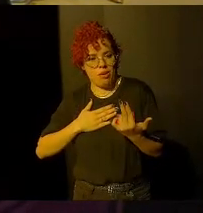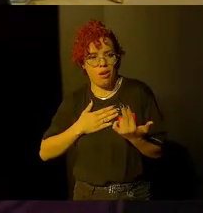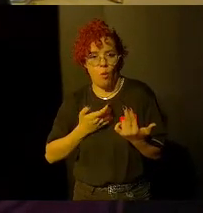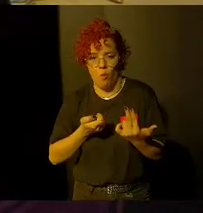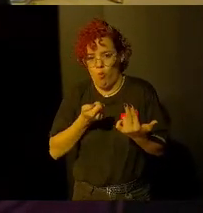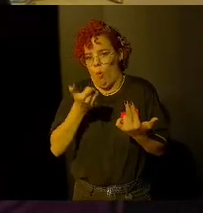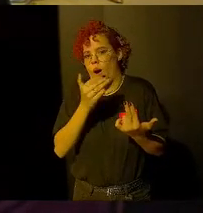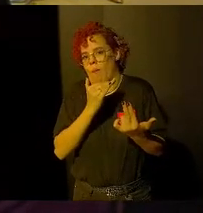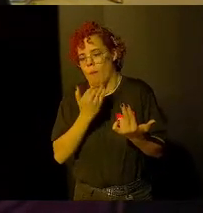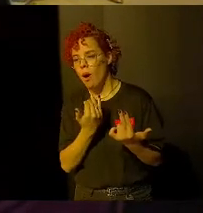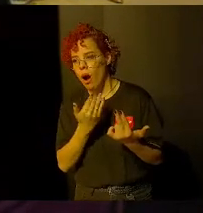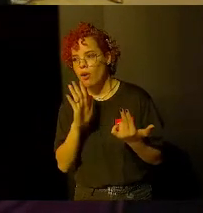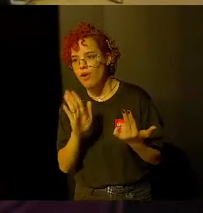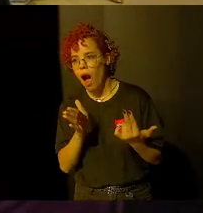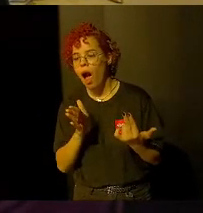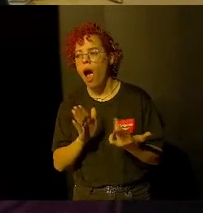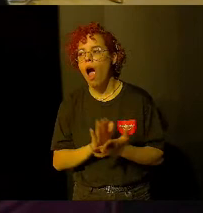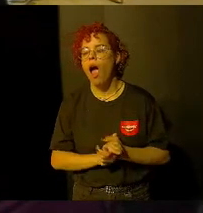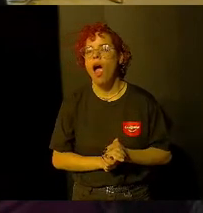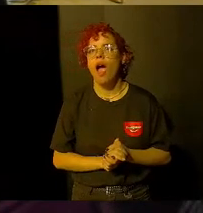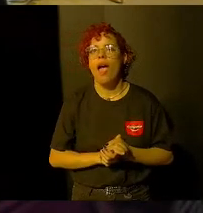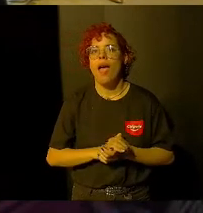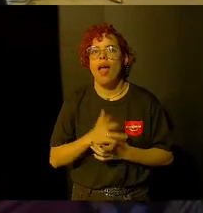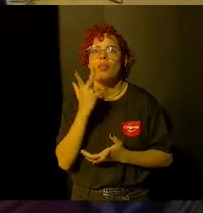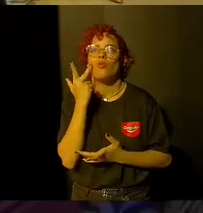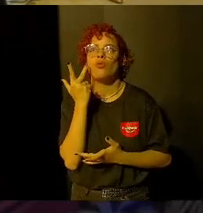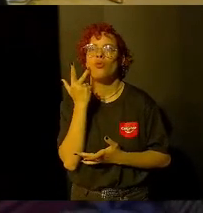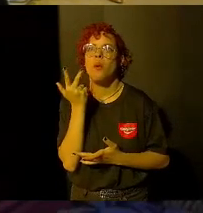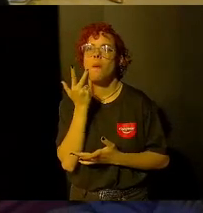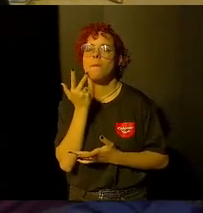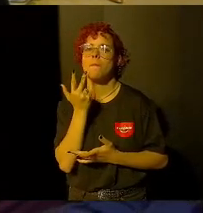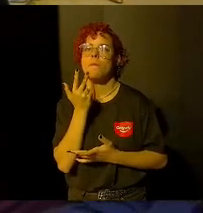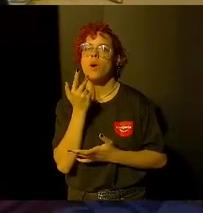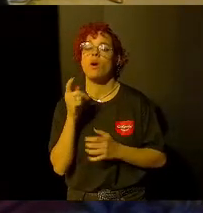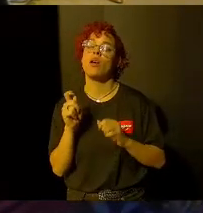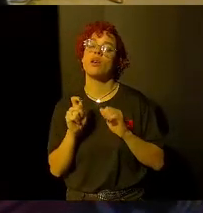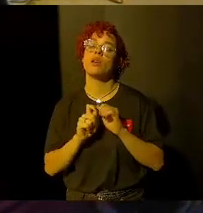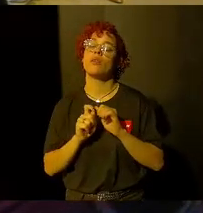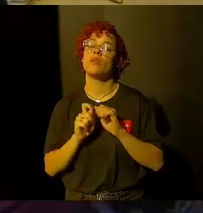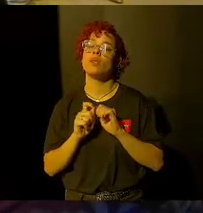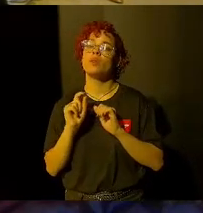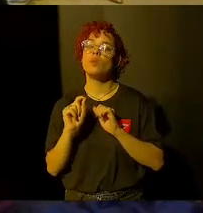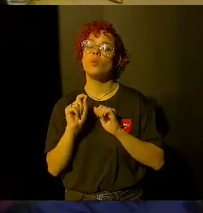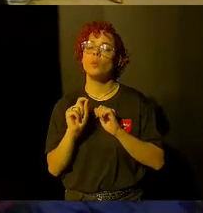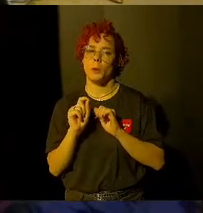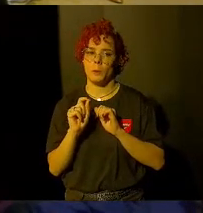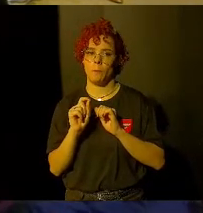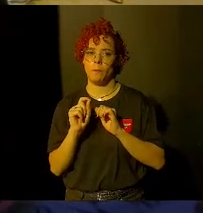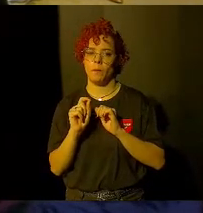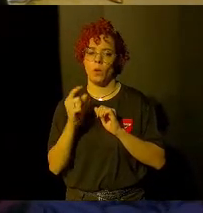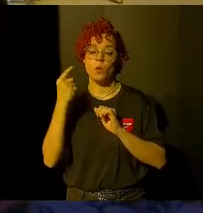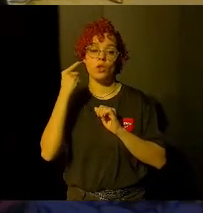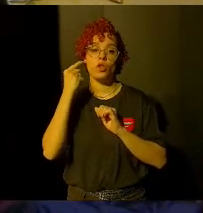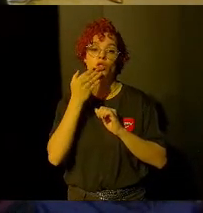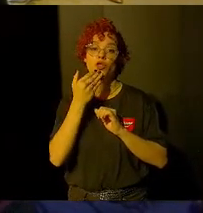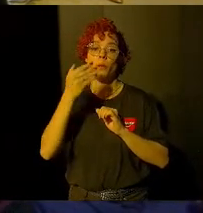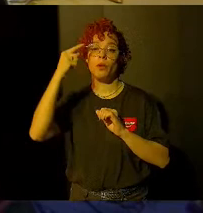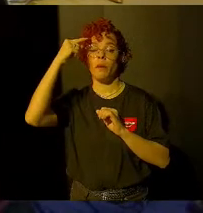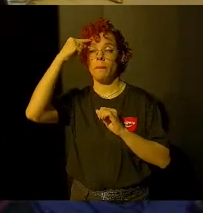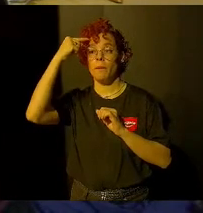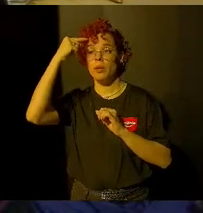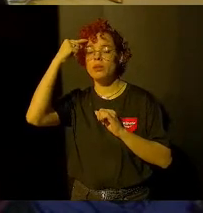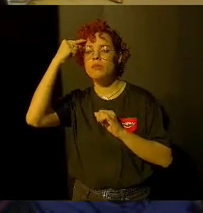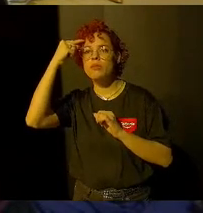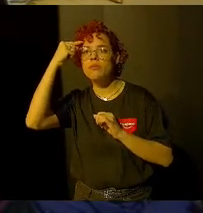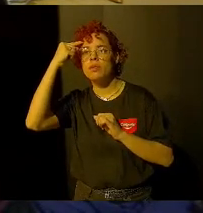saída é natural que faça esse tipo de reflexão e esse tipo